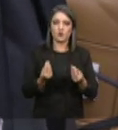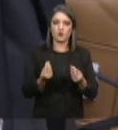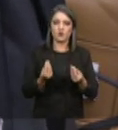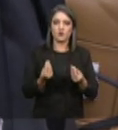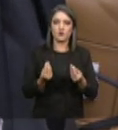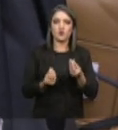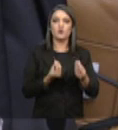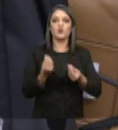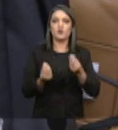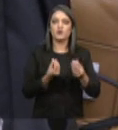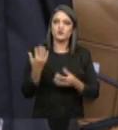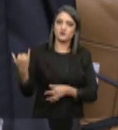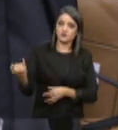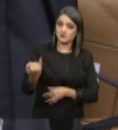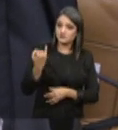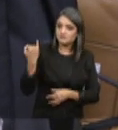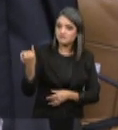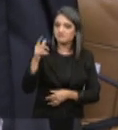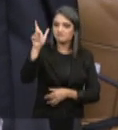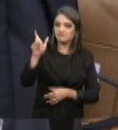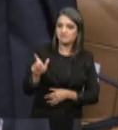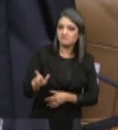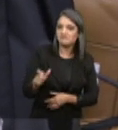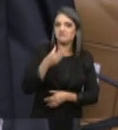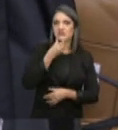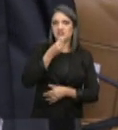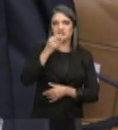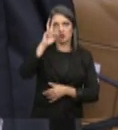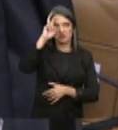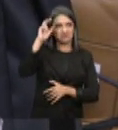vulto Deveras da divisor